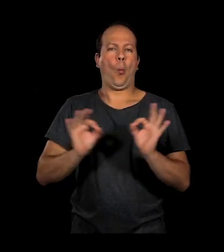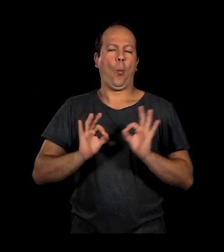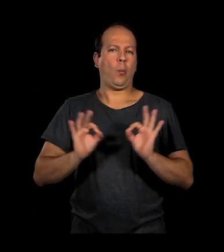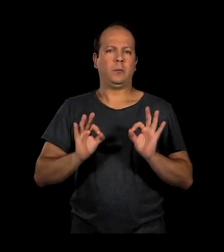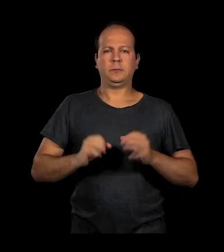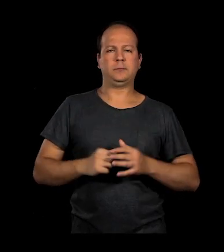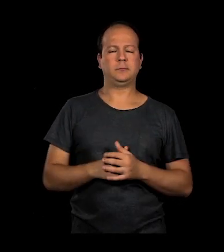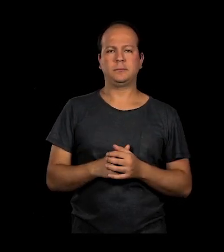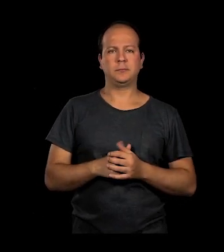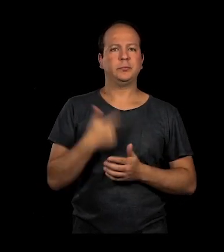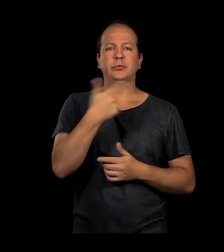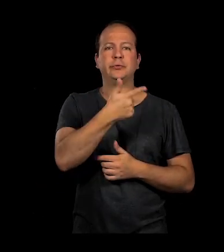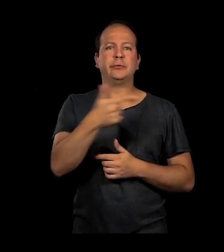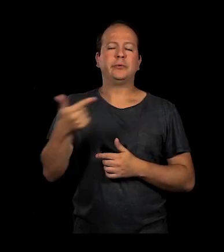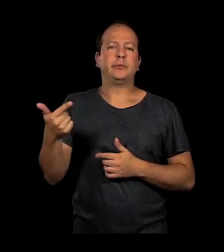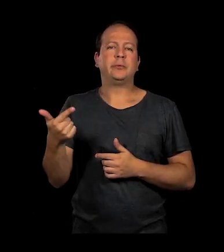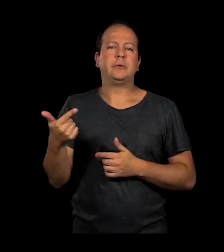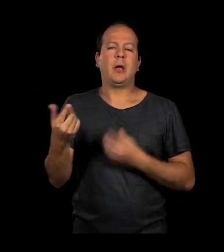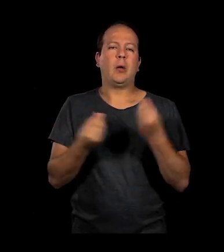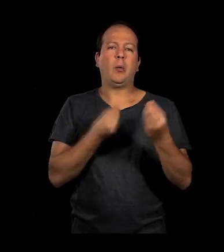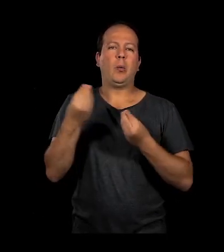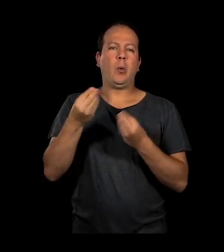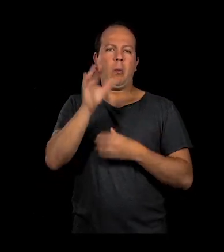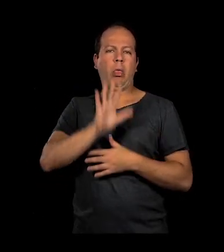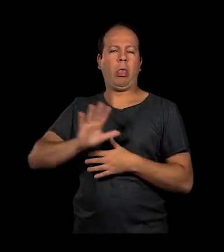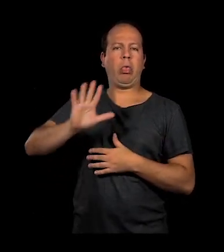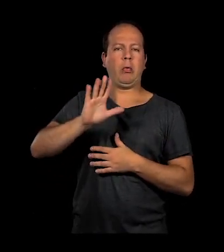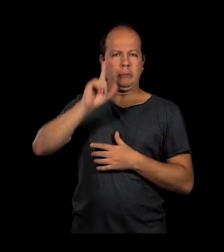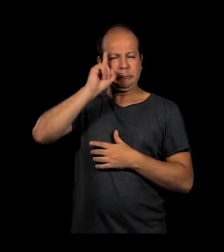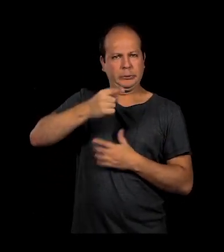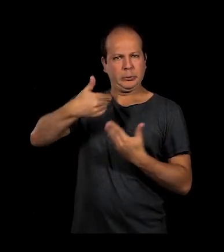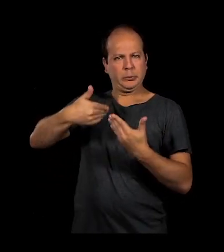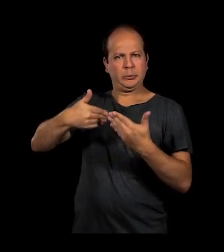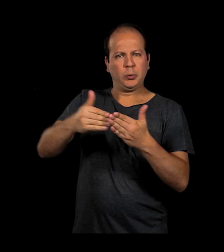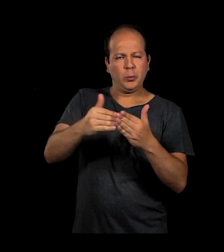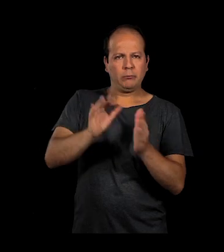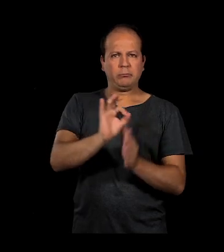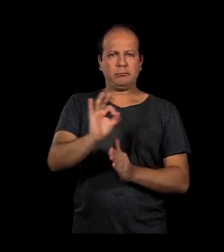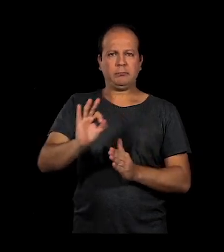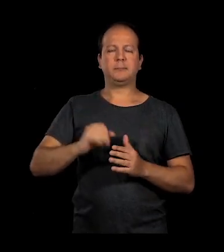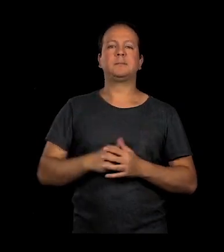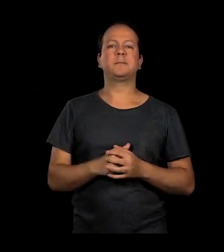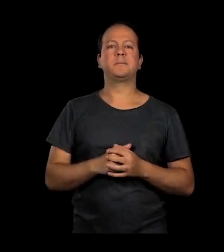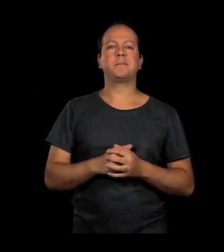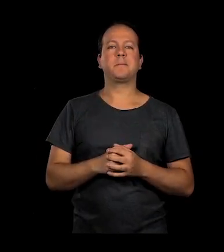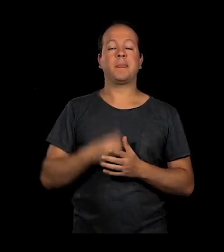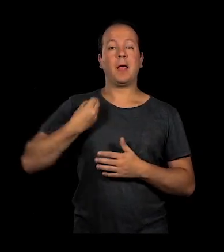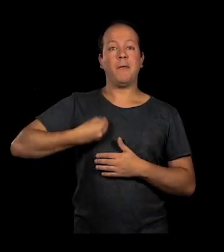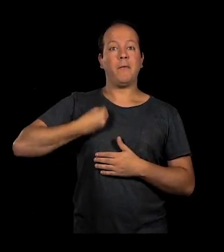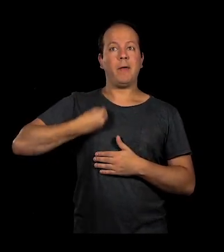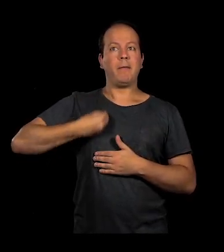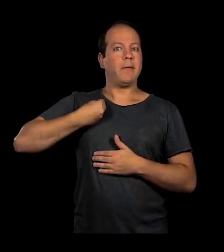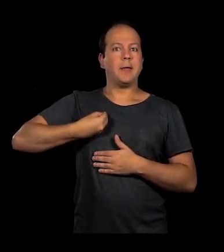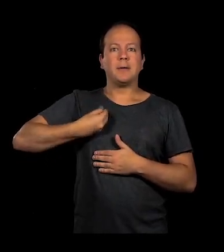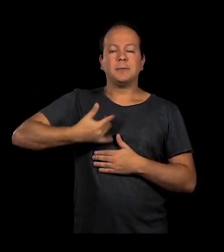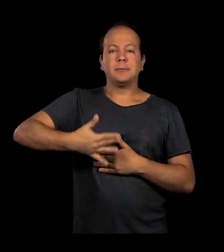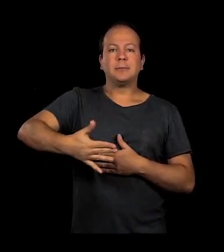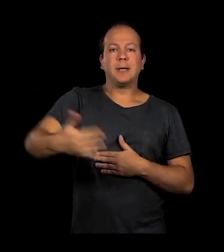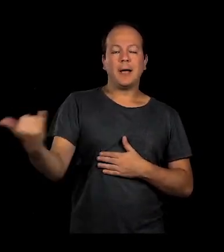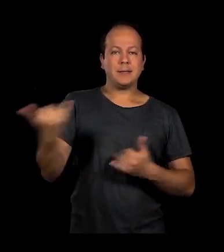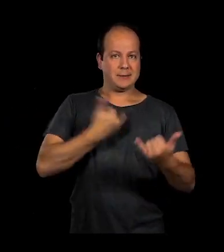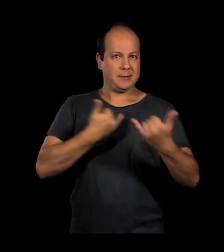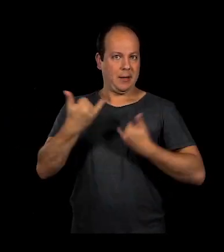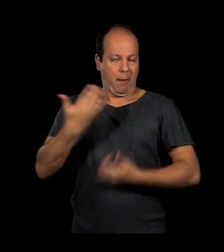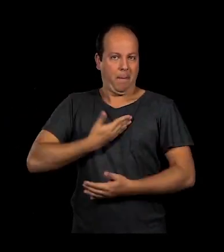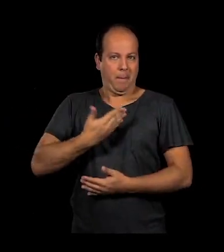não existe domina nada a viver muito mais dizia nossa